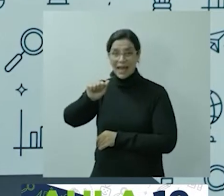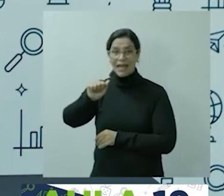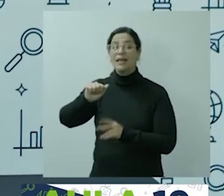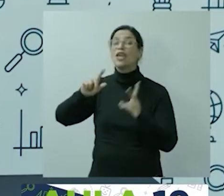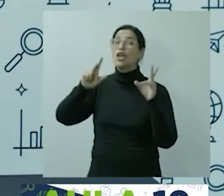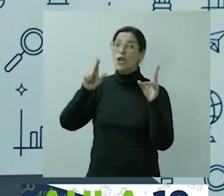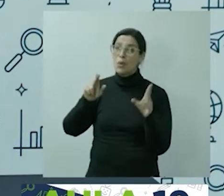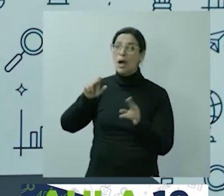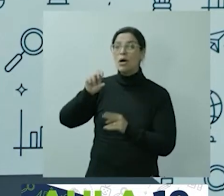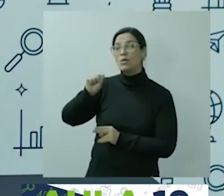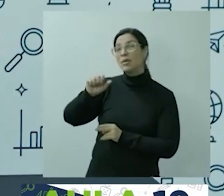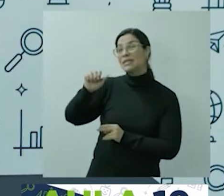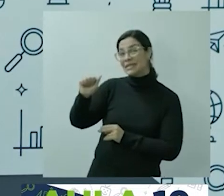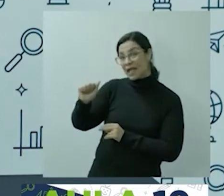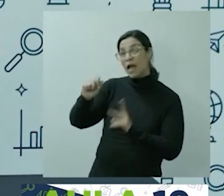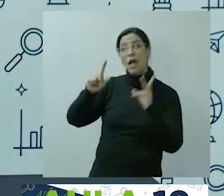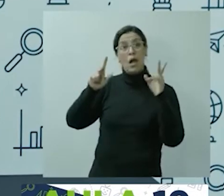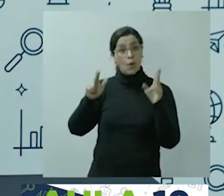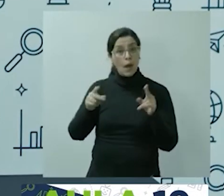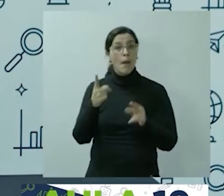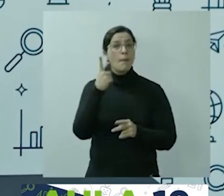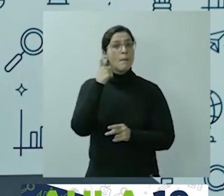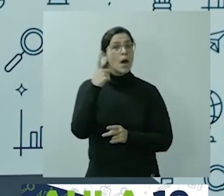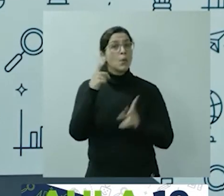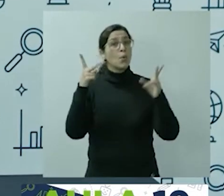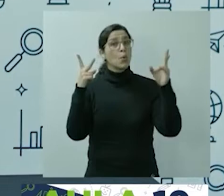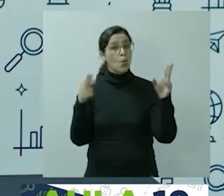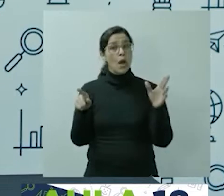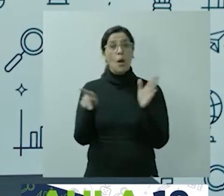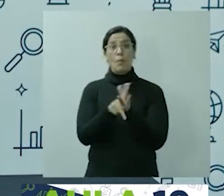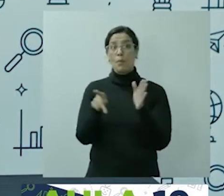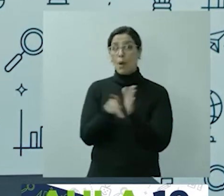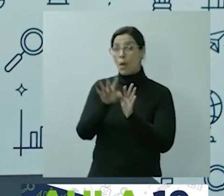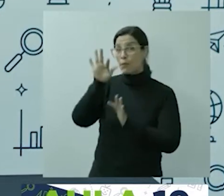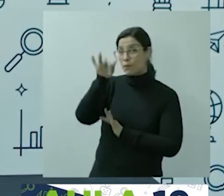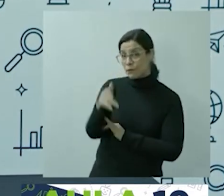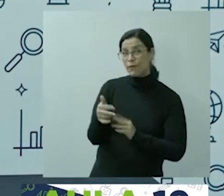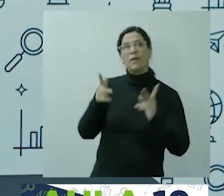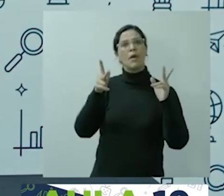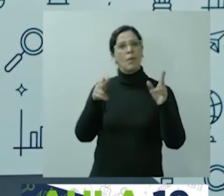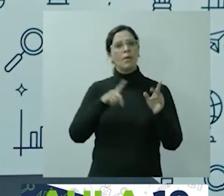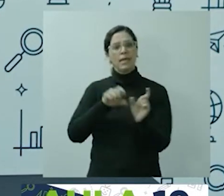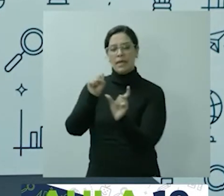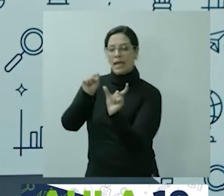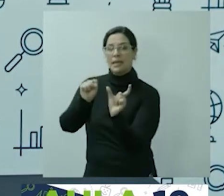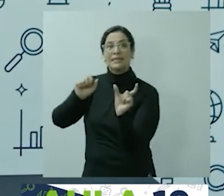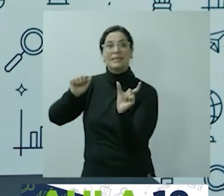Raposa, rosa. Elas têm a mesma sílaba final, que é